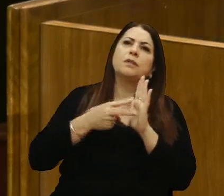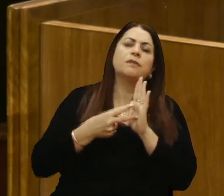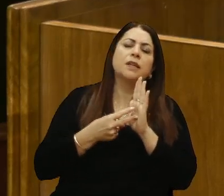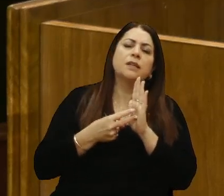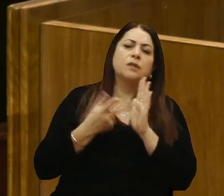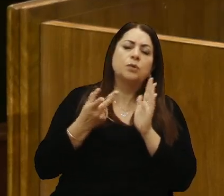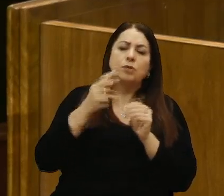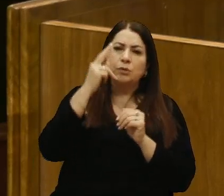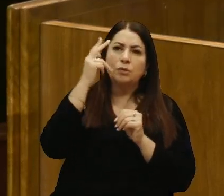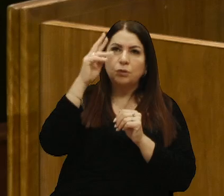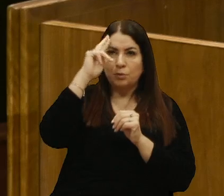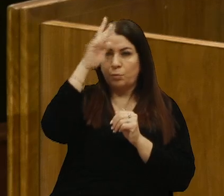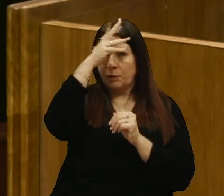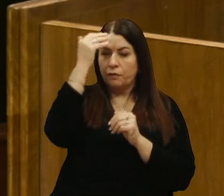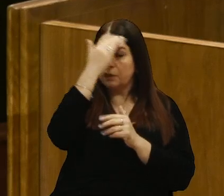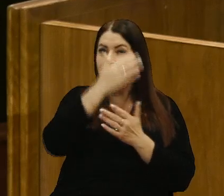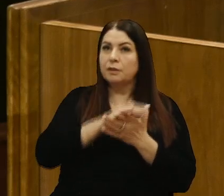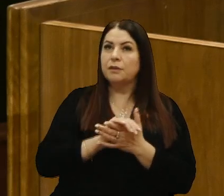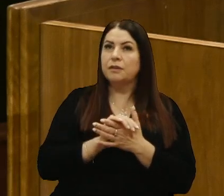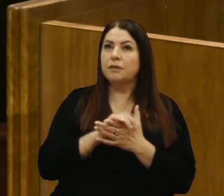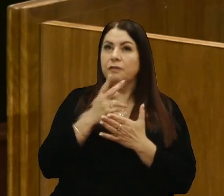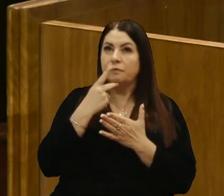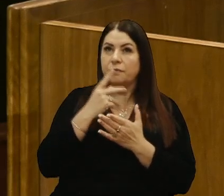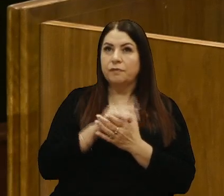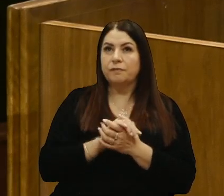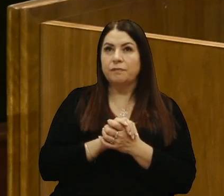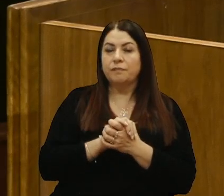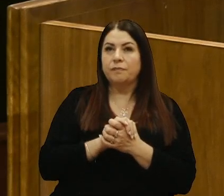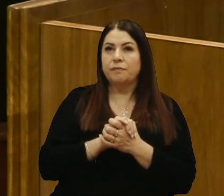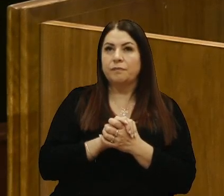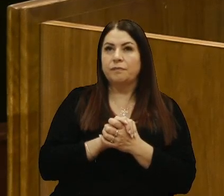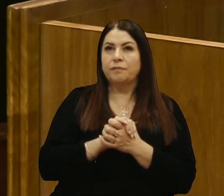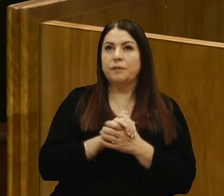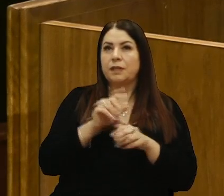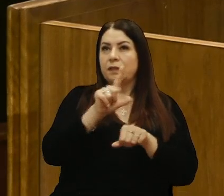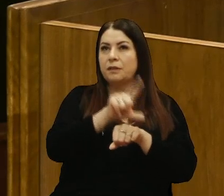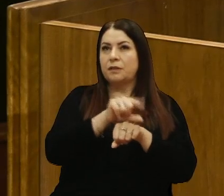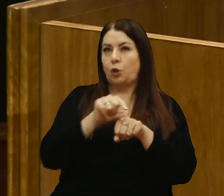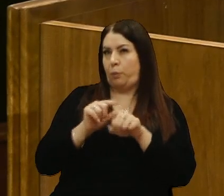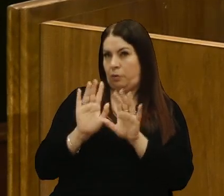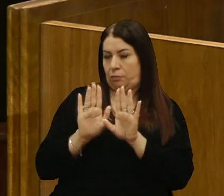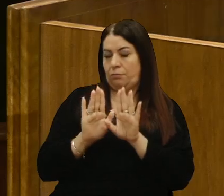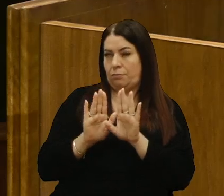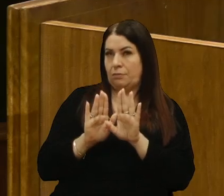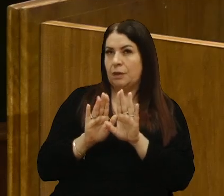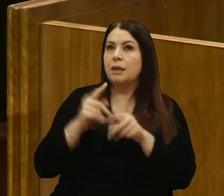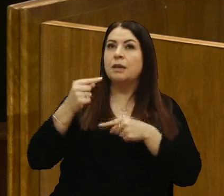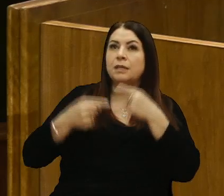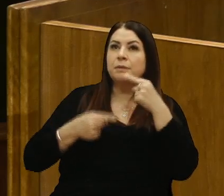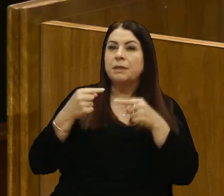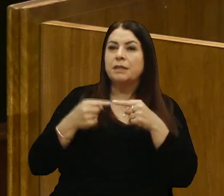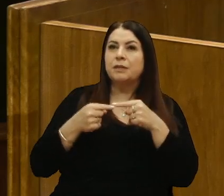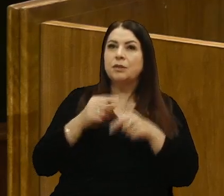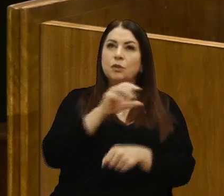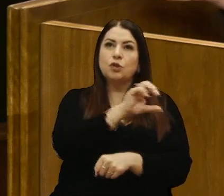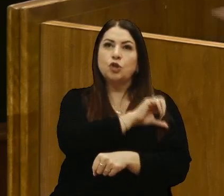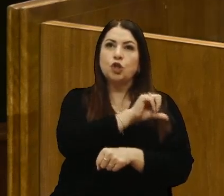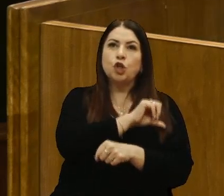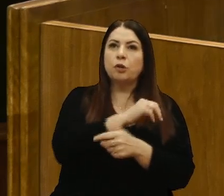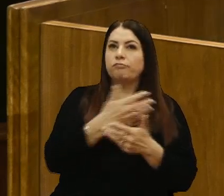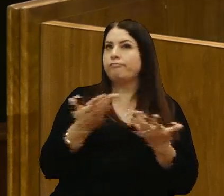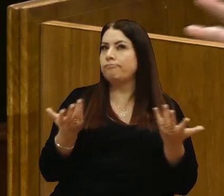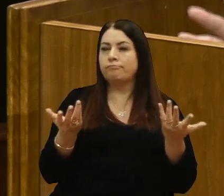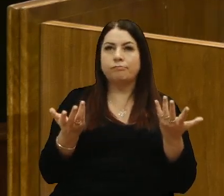isso, prefeito Adiló? Ele falou e argumentou que nesse debate dos nossos anos a gente